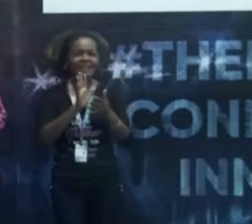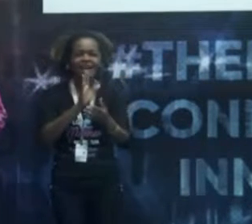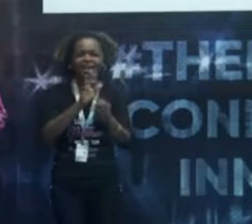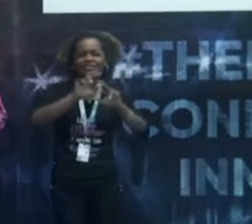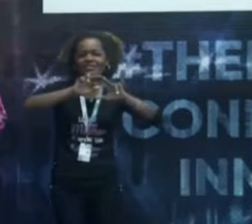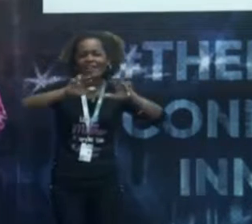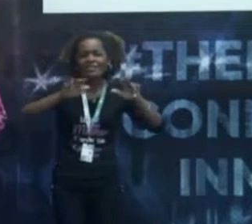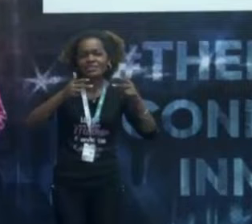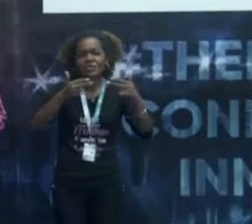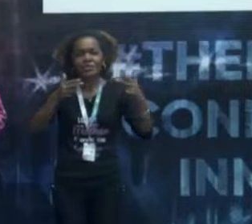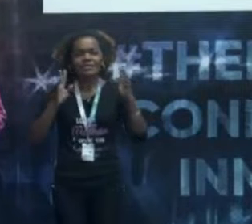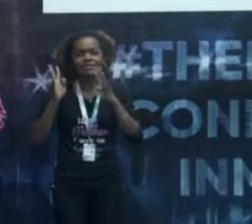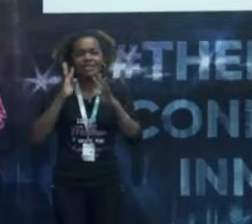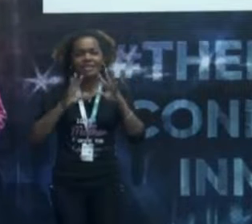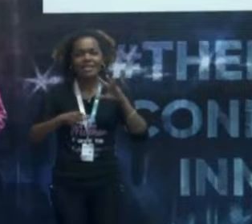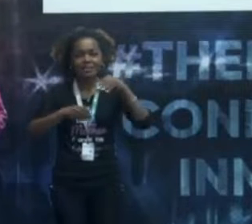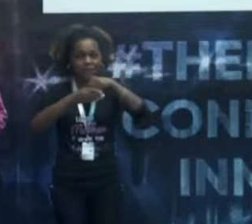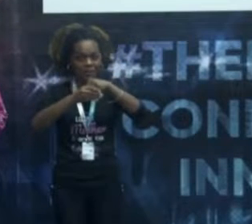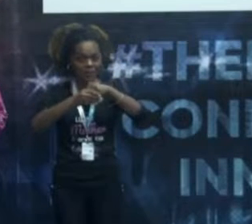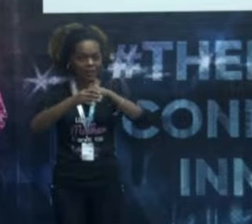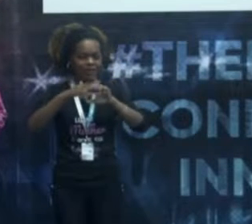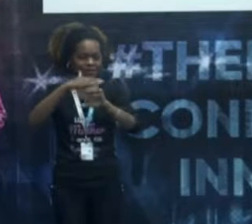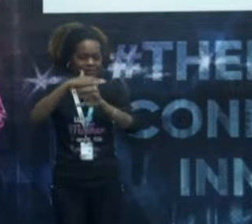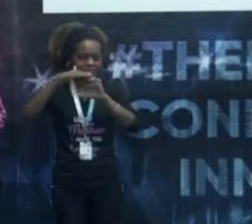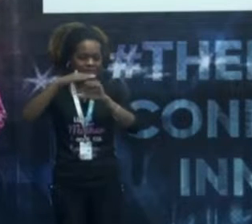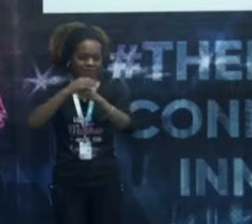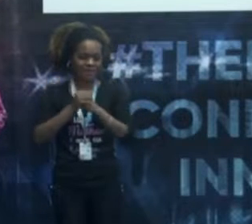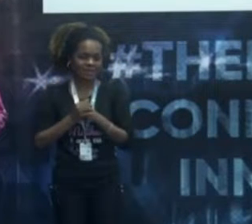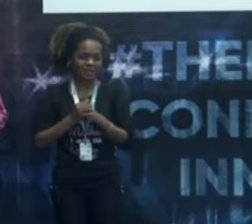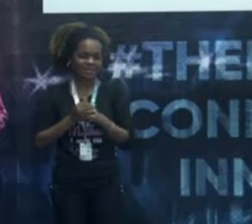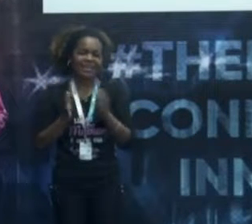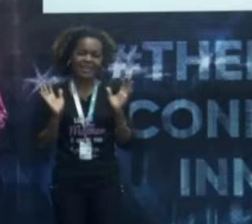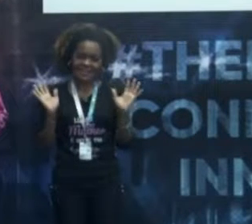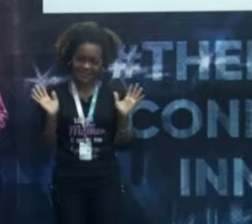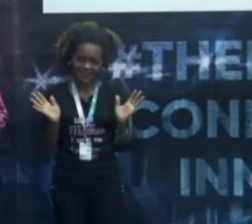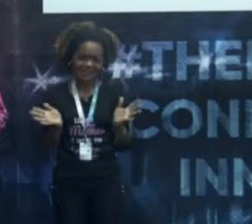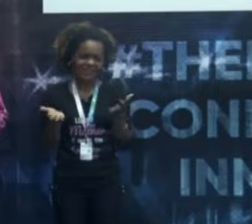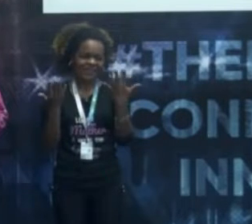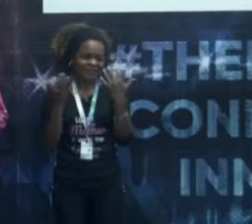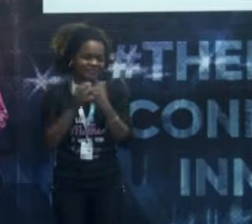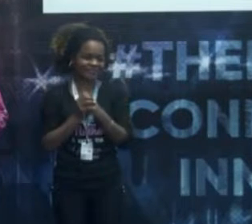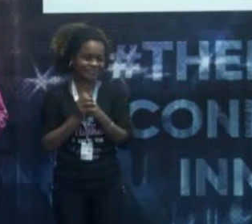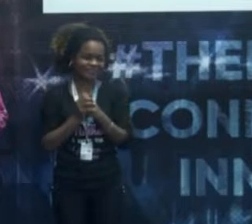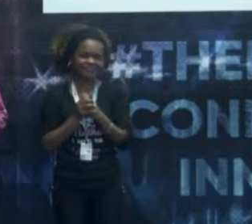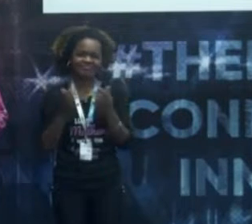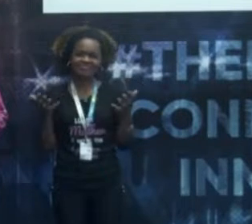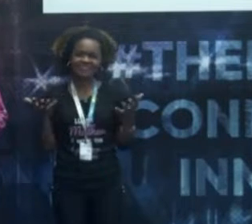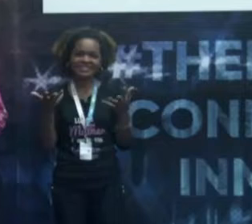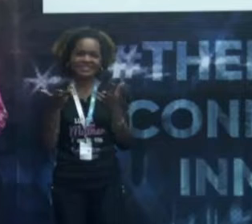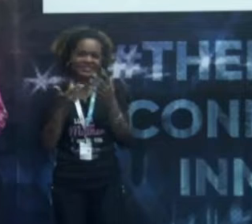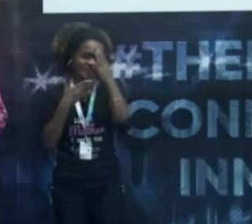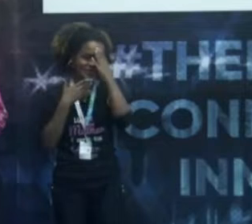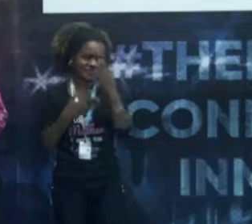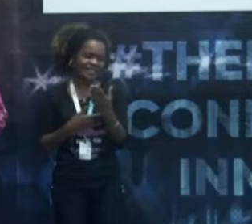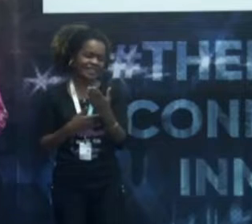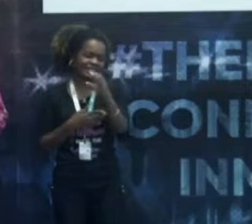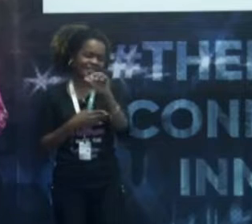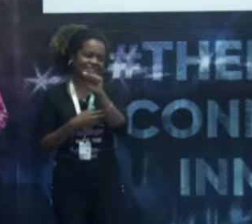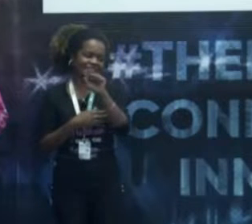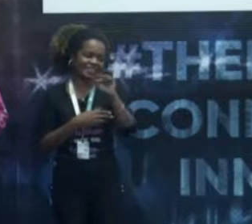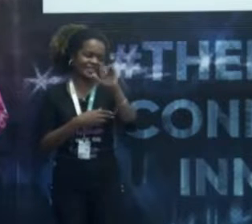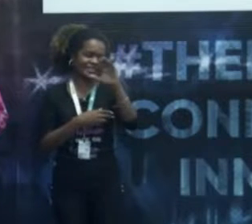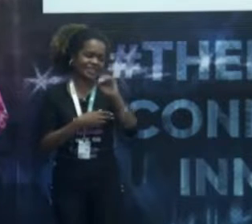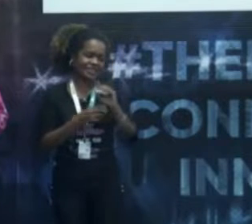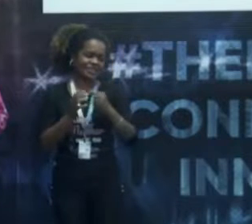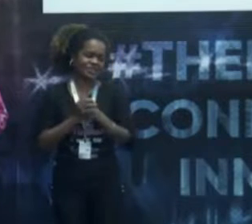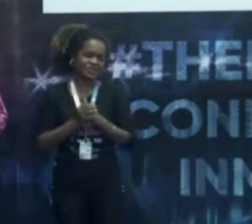a gente tem para fazer aqui dentro. Vai lá, Vini. Maravilha. Valeu, Paula, valeu, Cássio, muito legal estar aqui com vocês